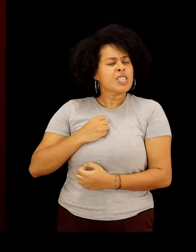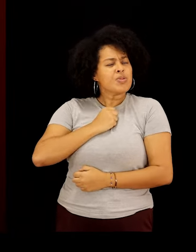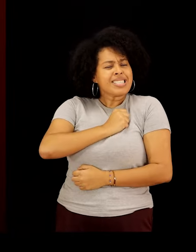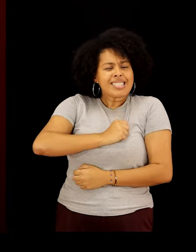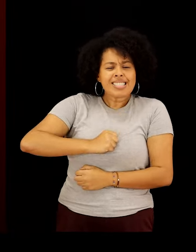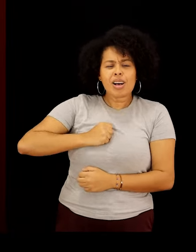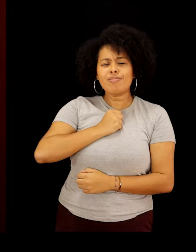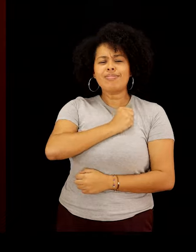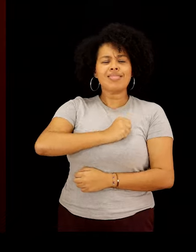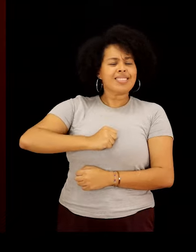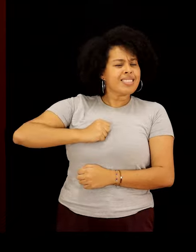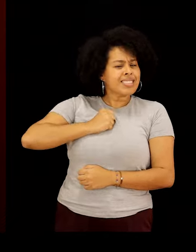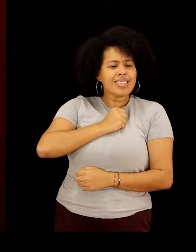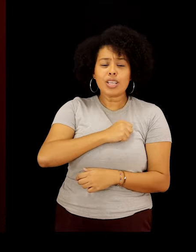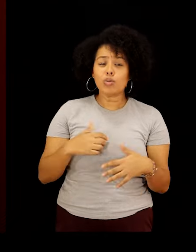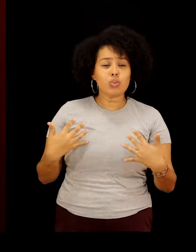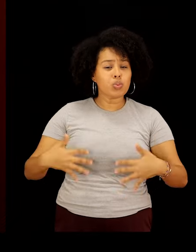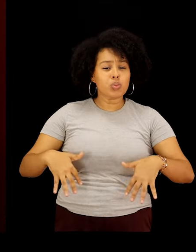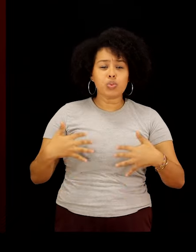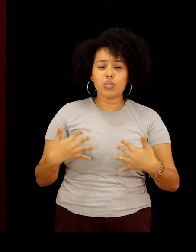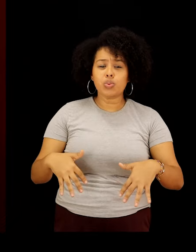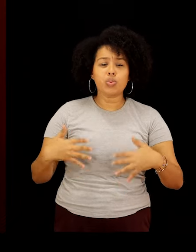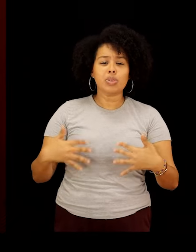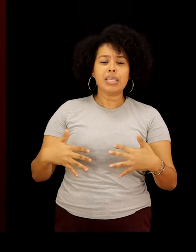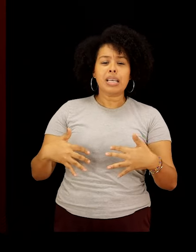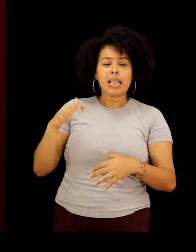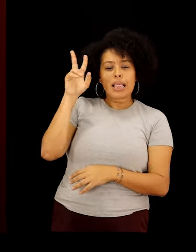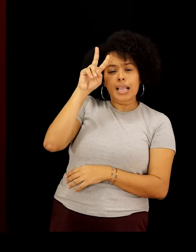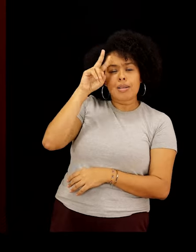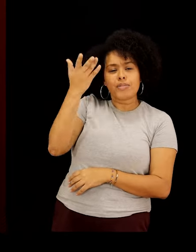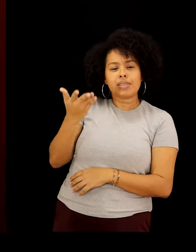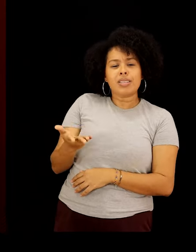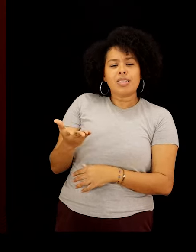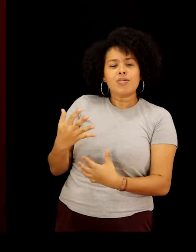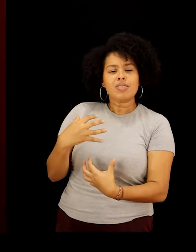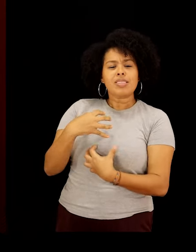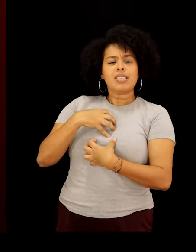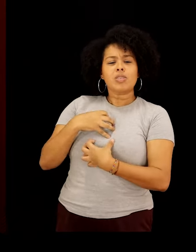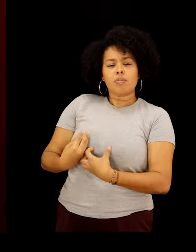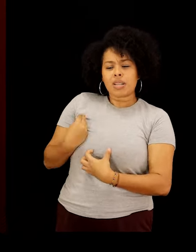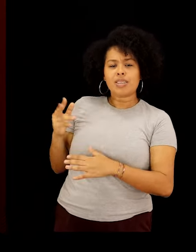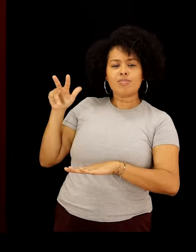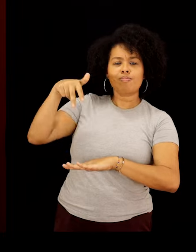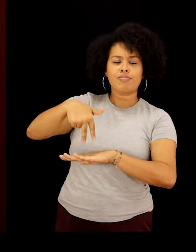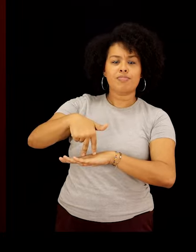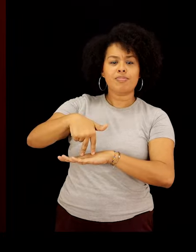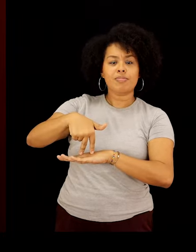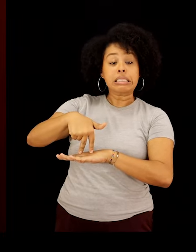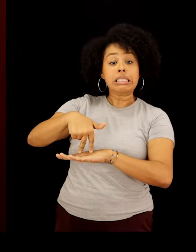uma saudade tão grande. Sempre que falo de Naná, eu o sinto muito presente, né?